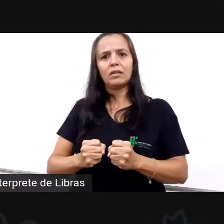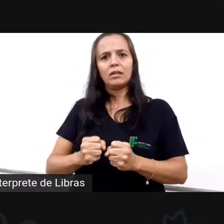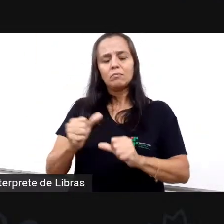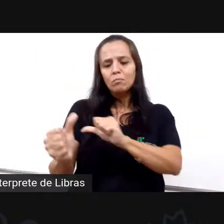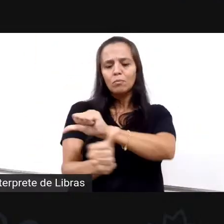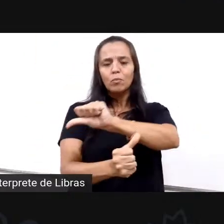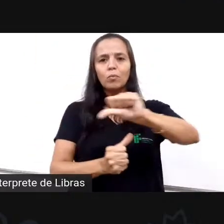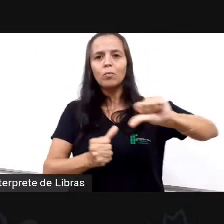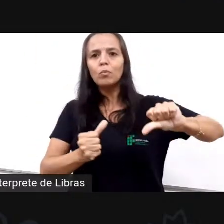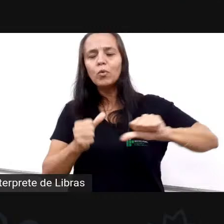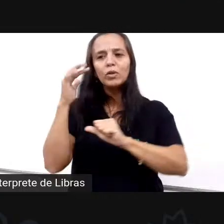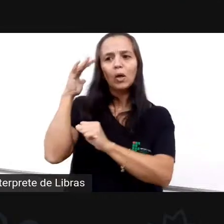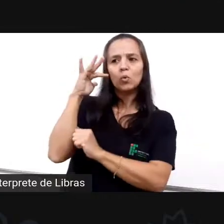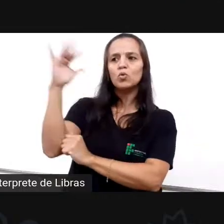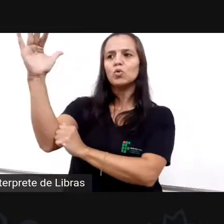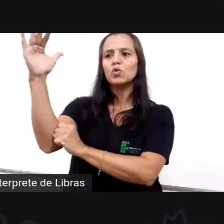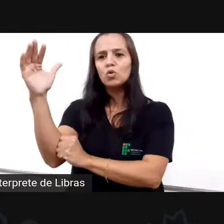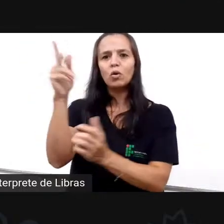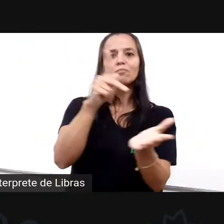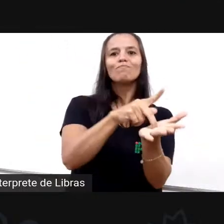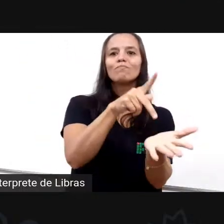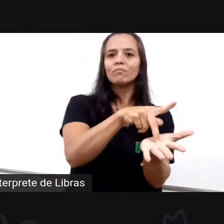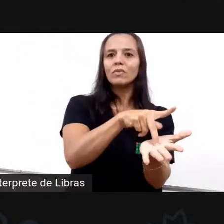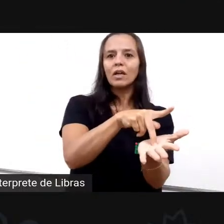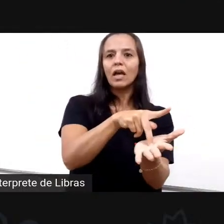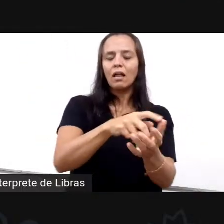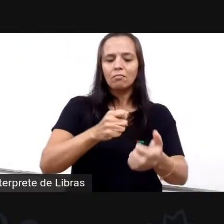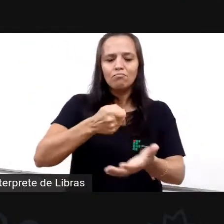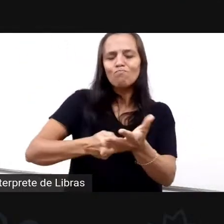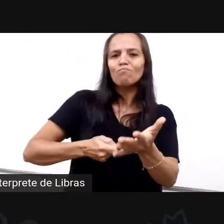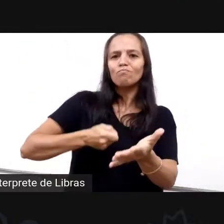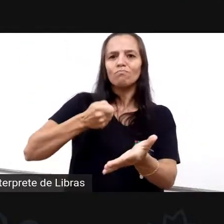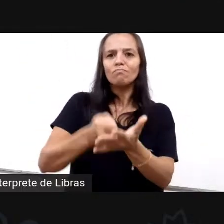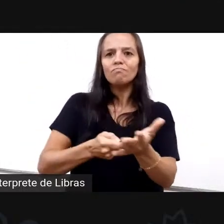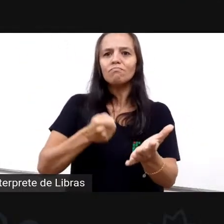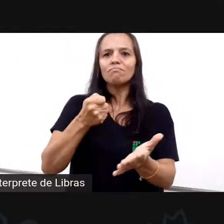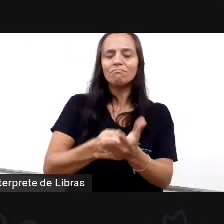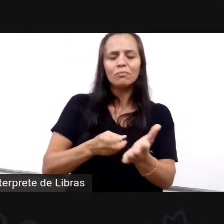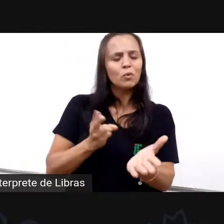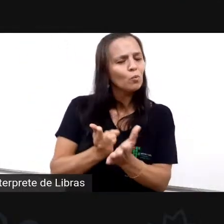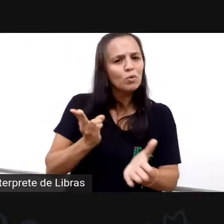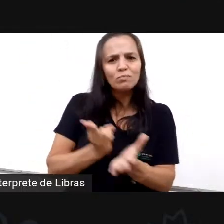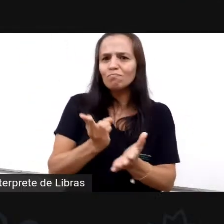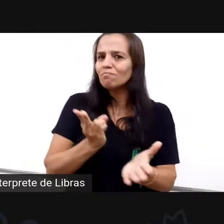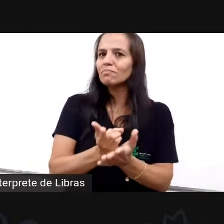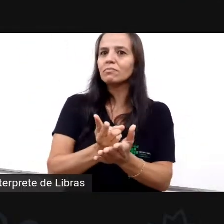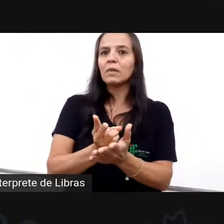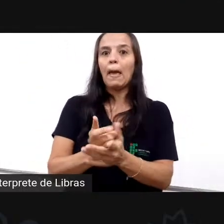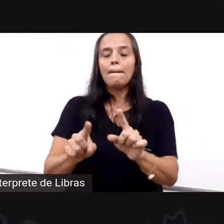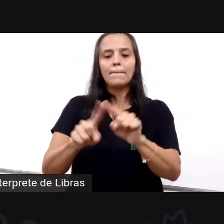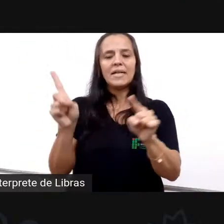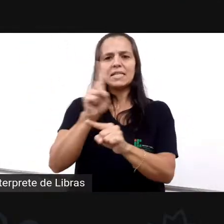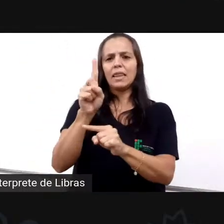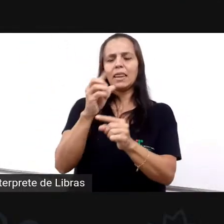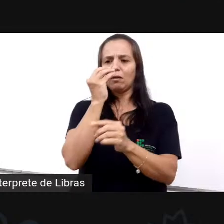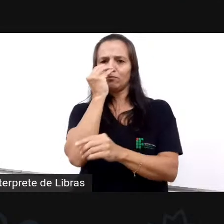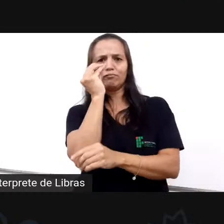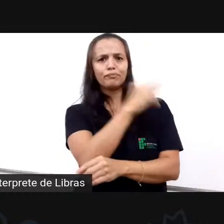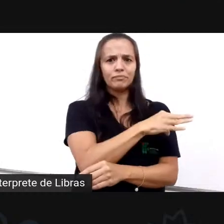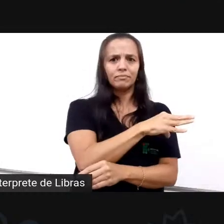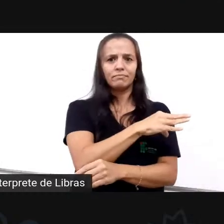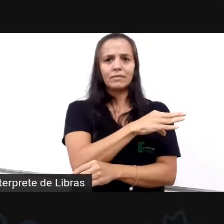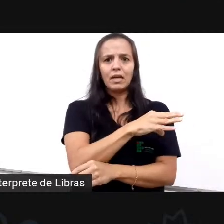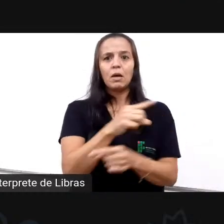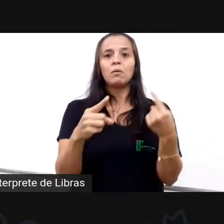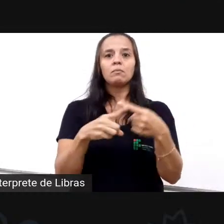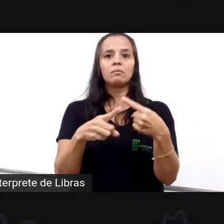Transforme o seu sonho em realidade. Lute, persista, mas não desista.